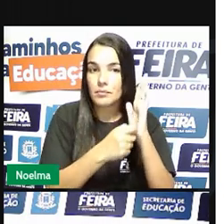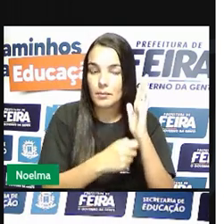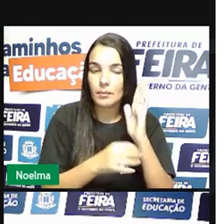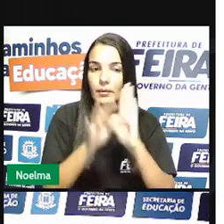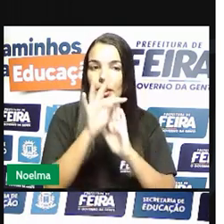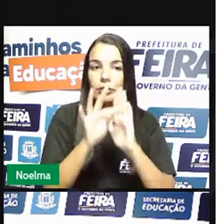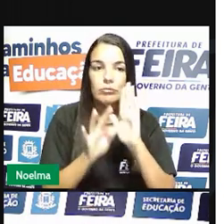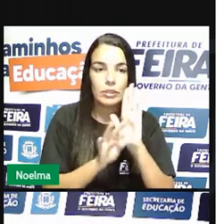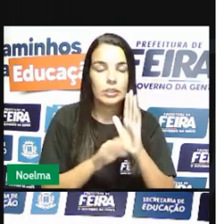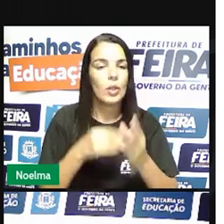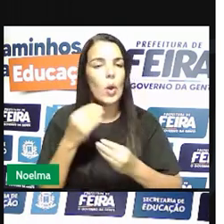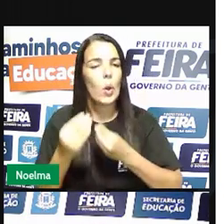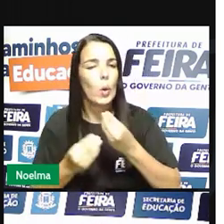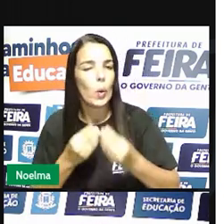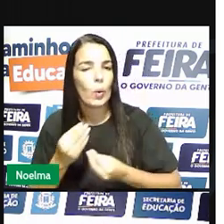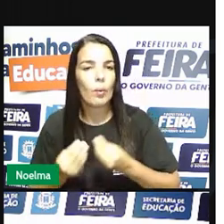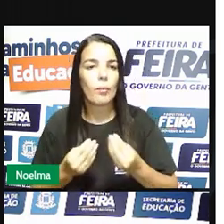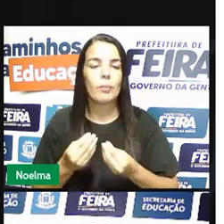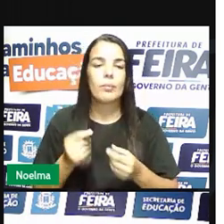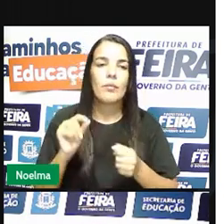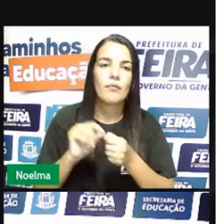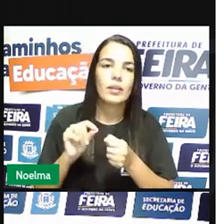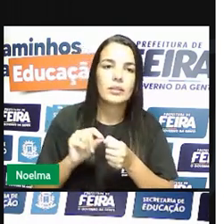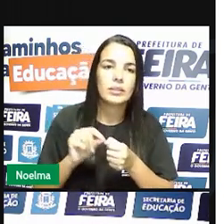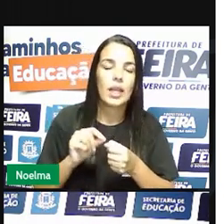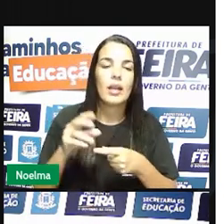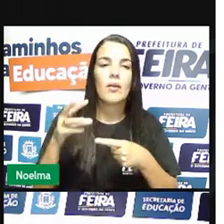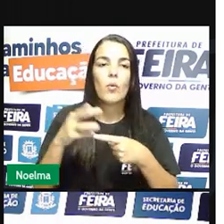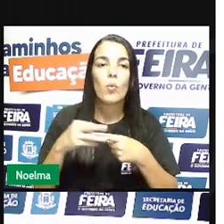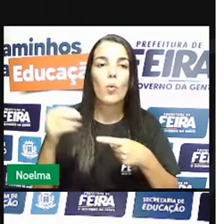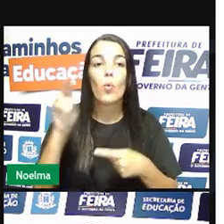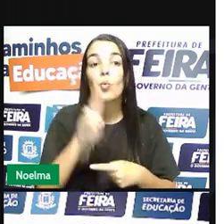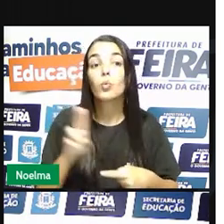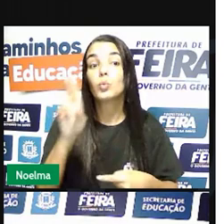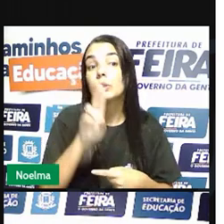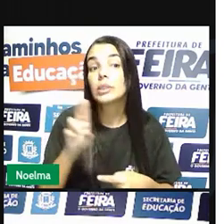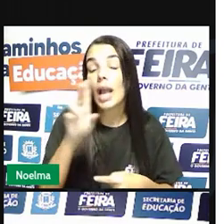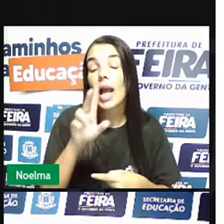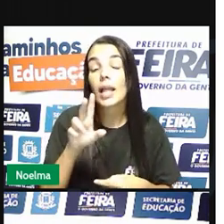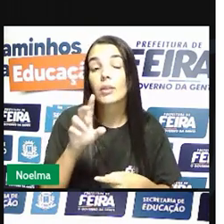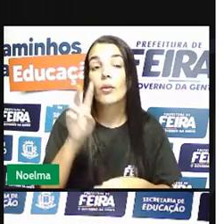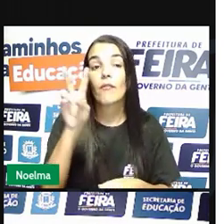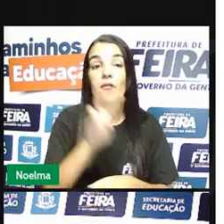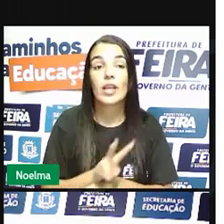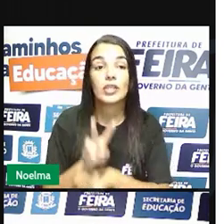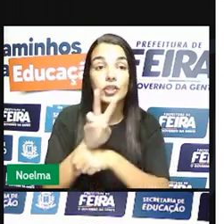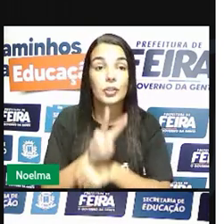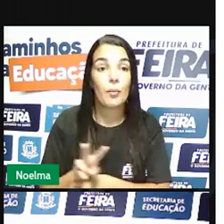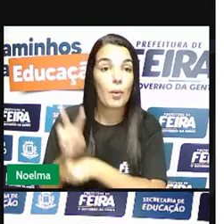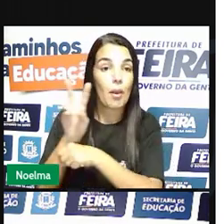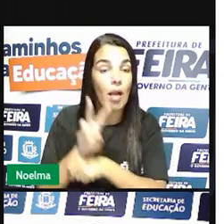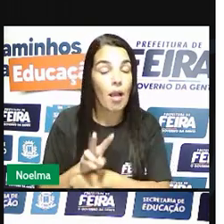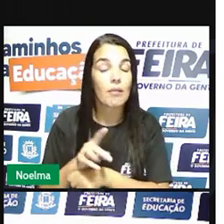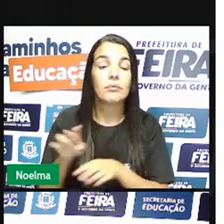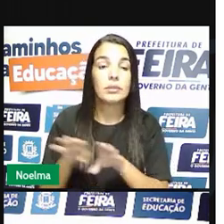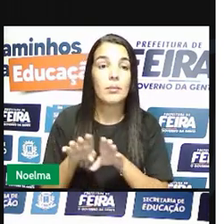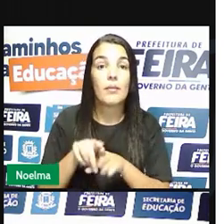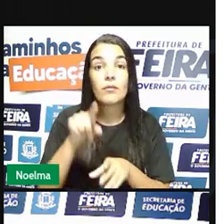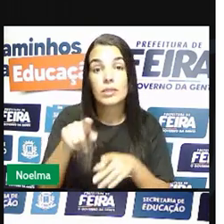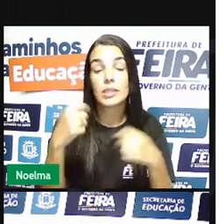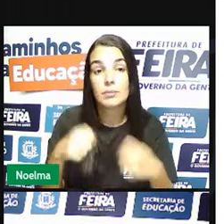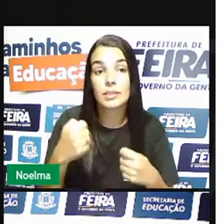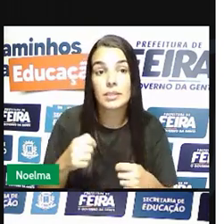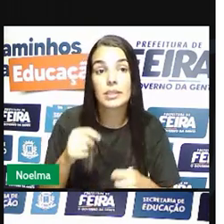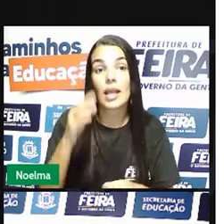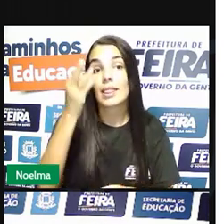a dissertação argumentativa que é utilizada no Enem, vestibulares, mas não é o caso para vocês. É interessante que vocês saibam o que é